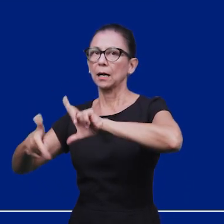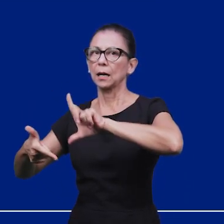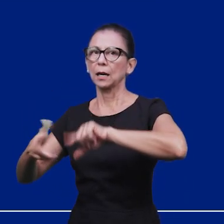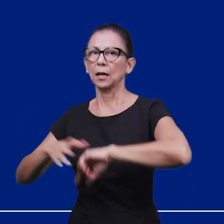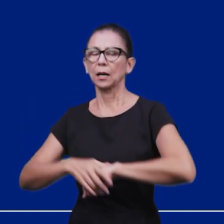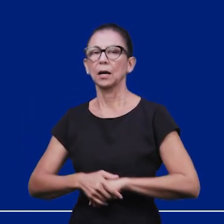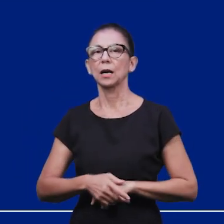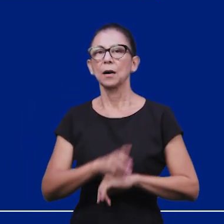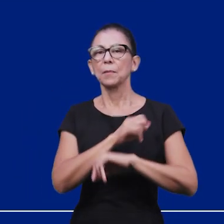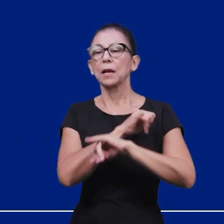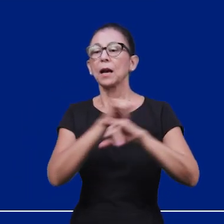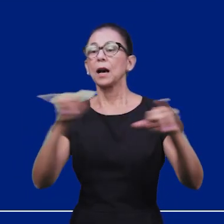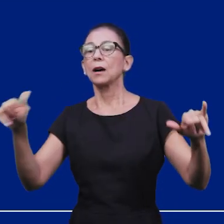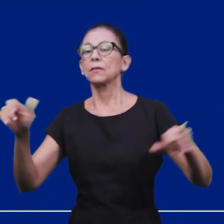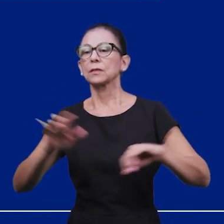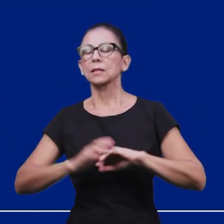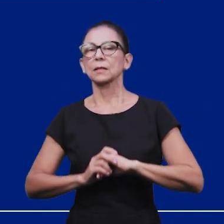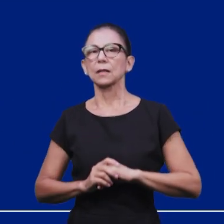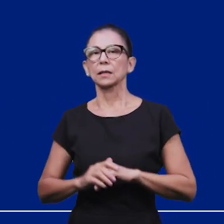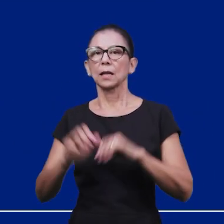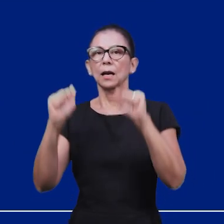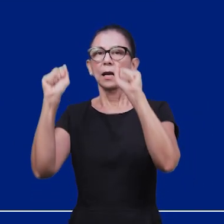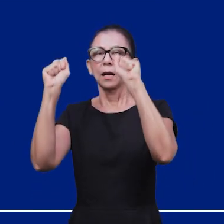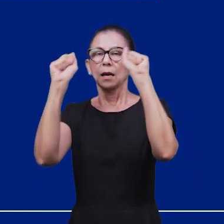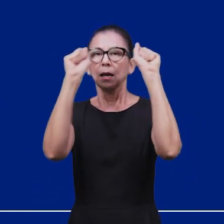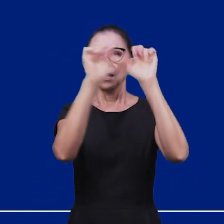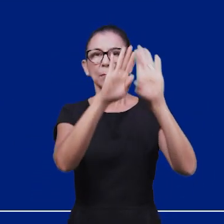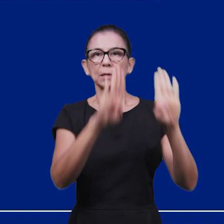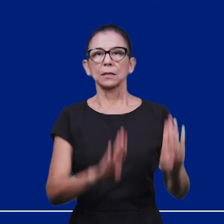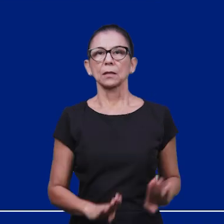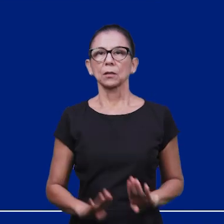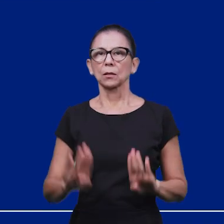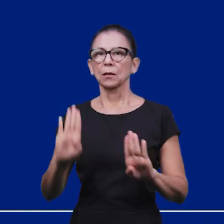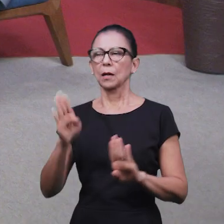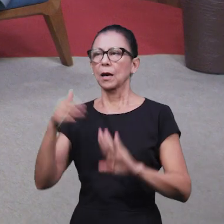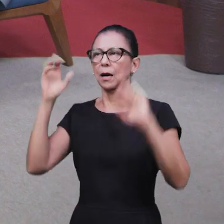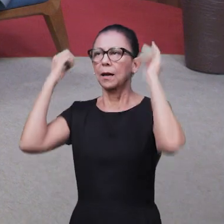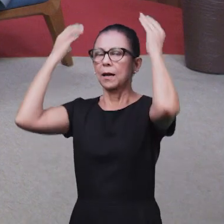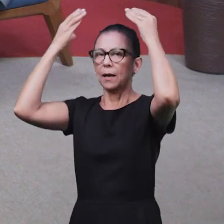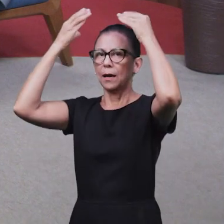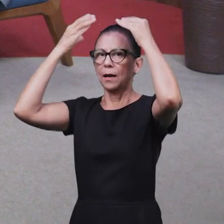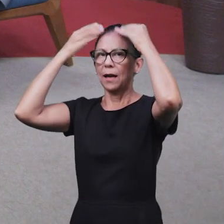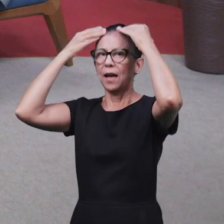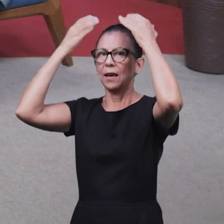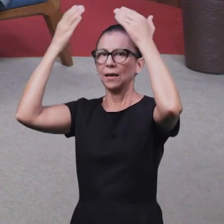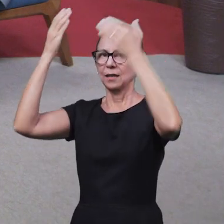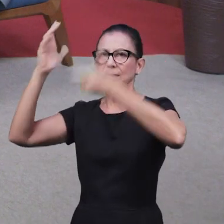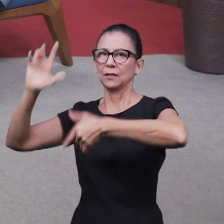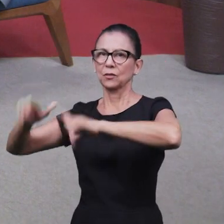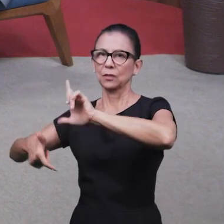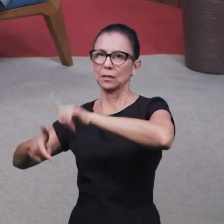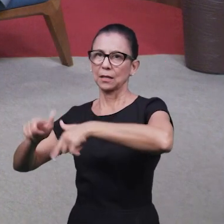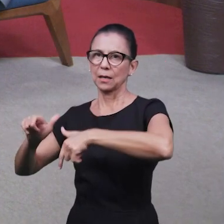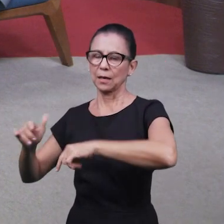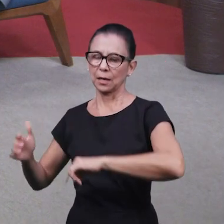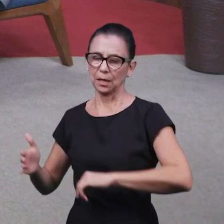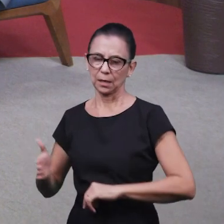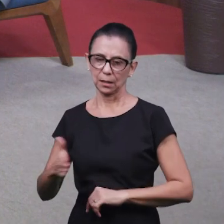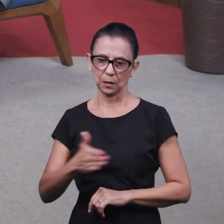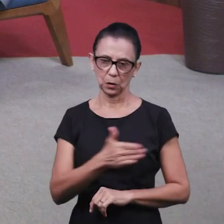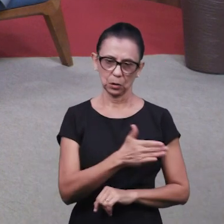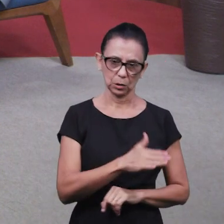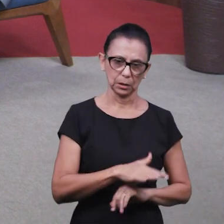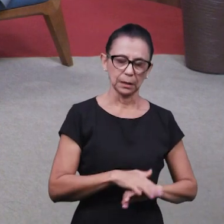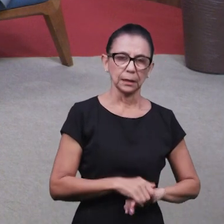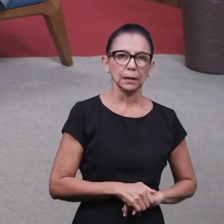Absalão reina em Hebrom. Como é que foi essa oposição, Gilson? Essa oposição foi movida contra Davi, ela foi movida de uma forma muito